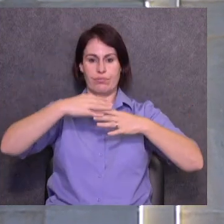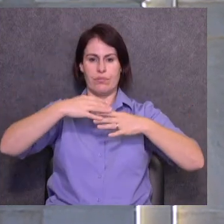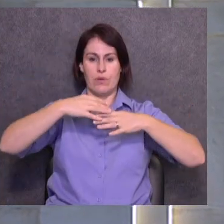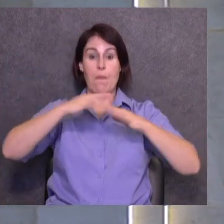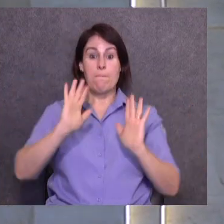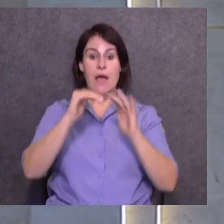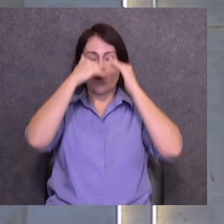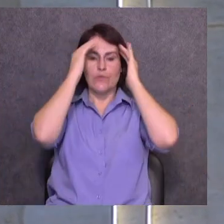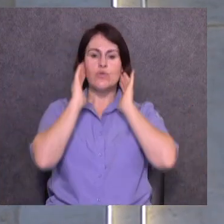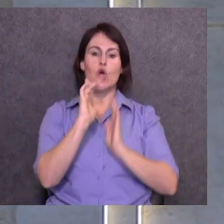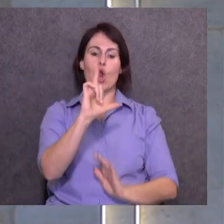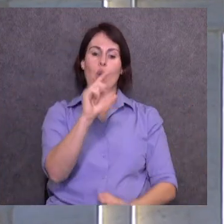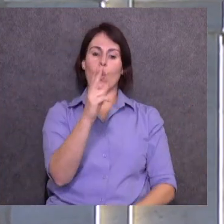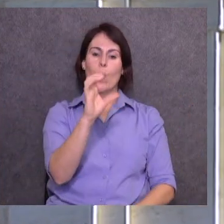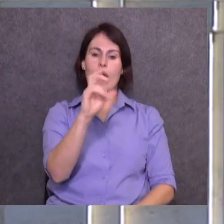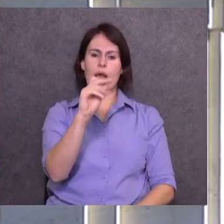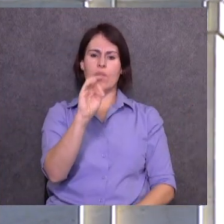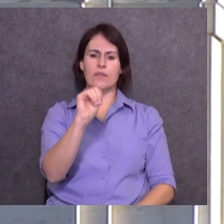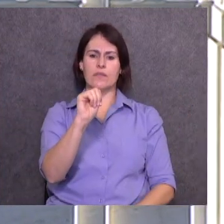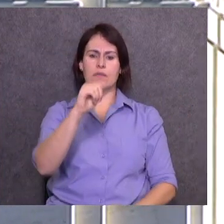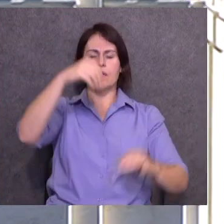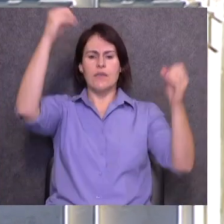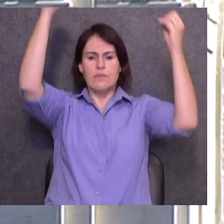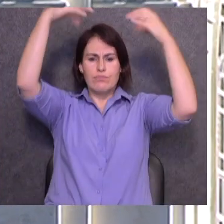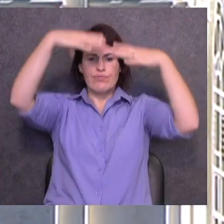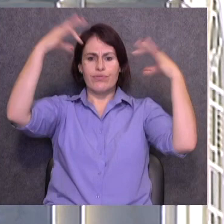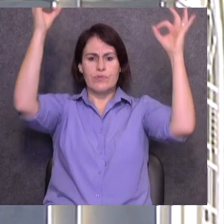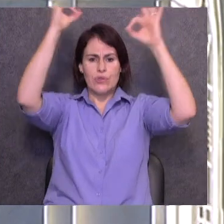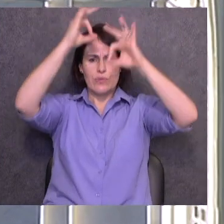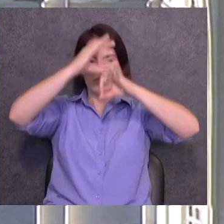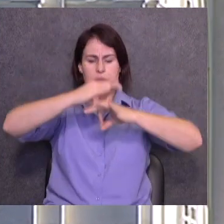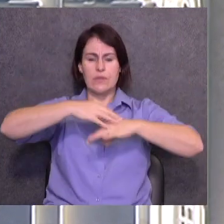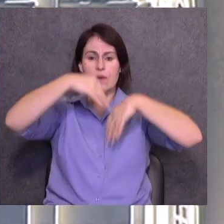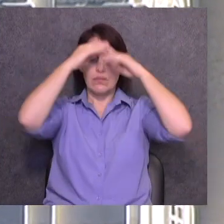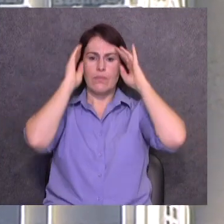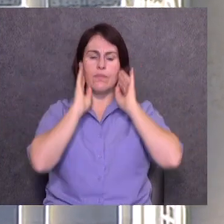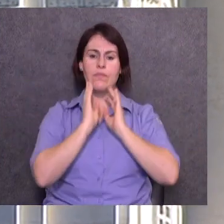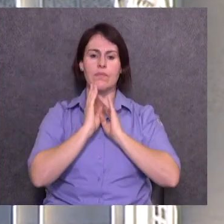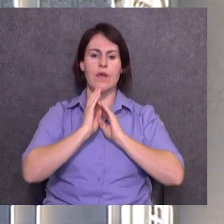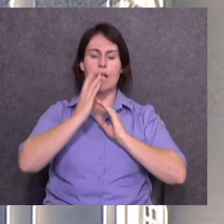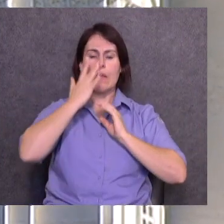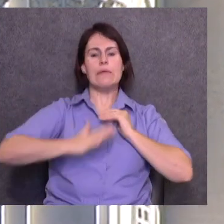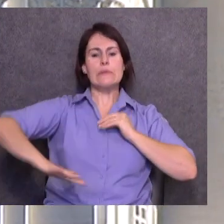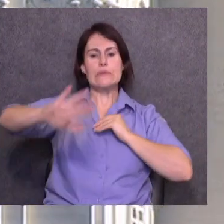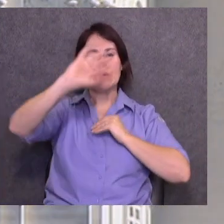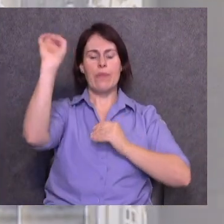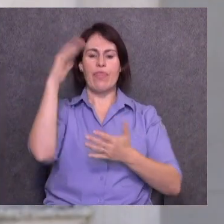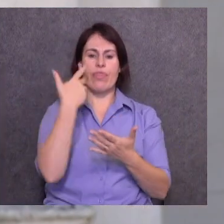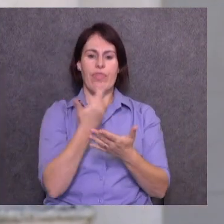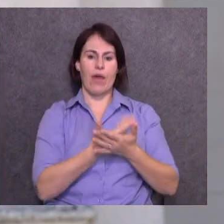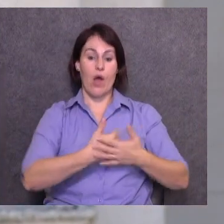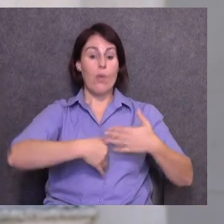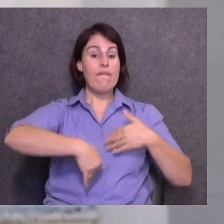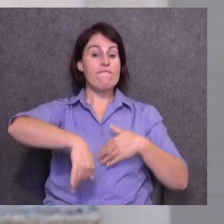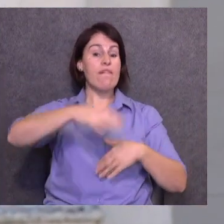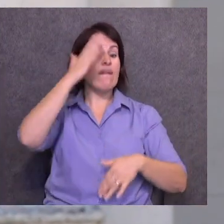de Lucas: o Espírito Santo descerá sobre ti e te cobrirá com a sua sombra. Porque aquele que vai